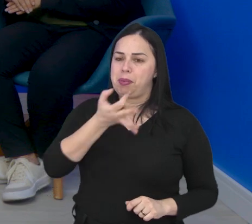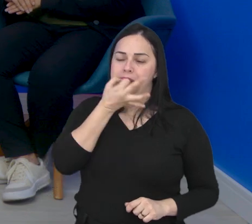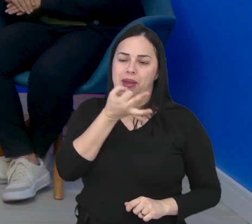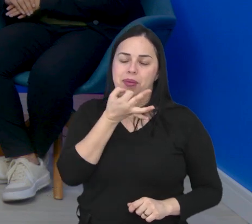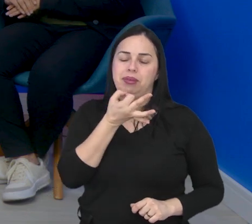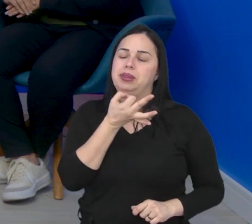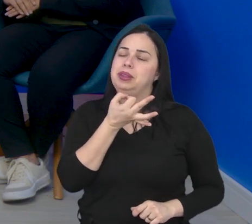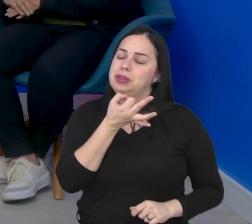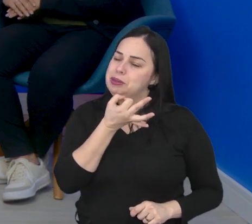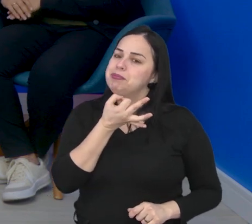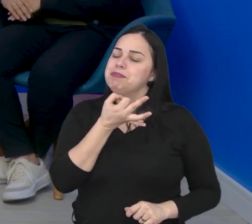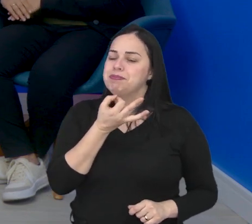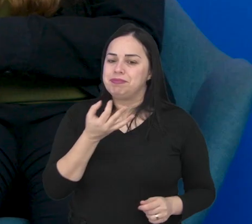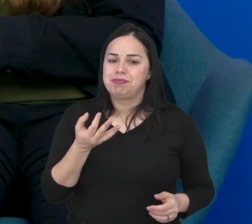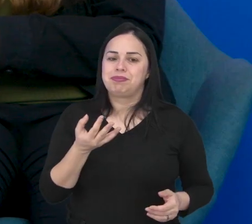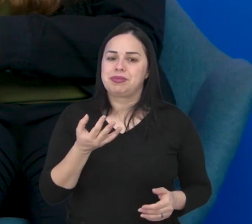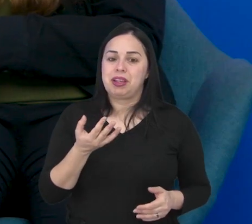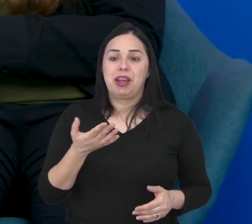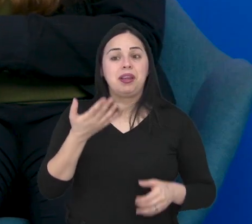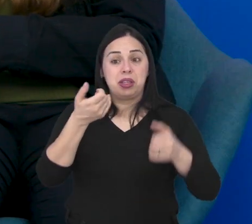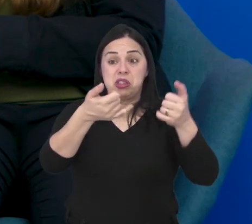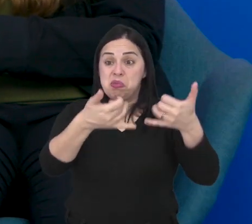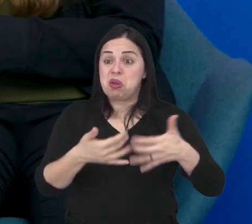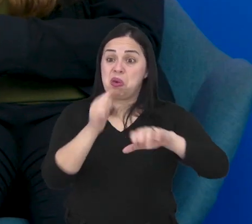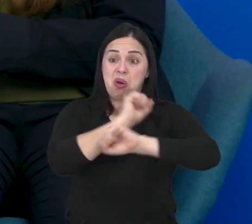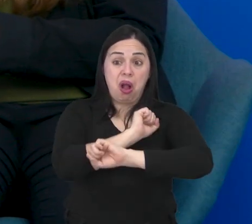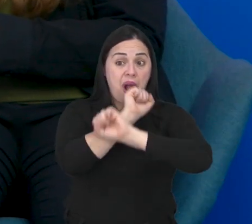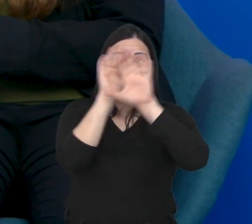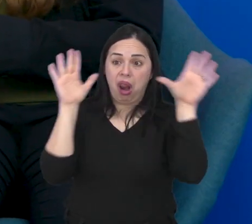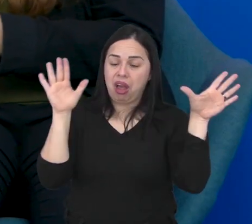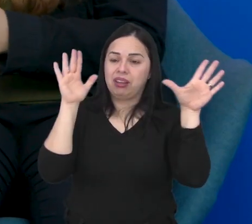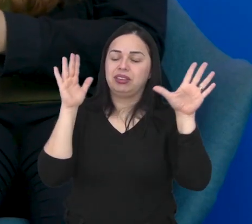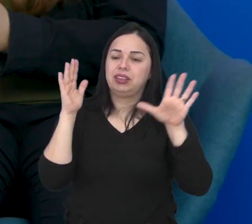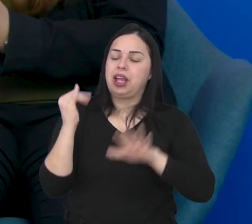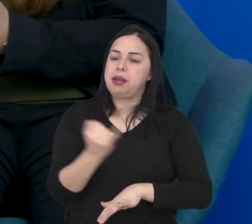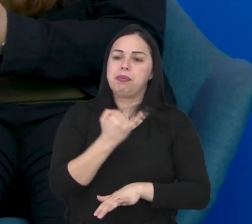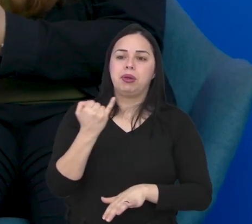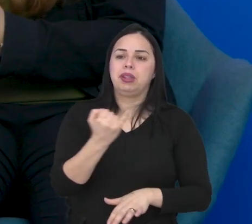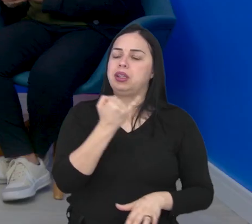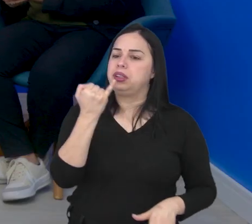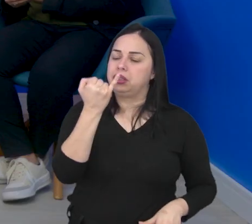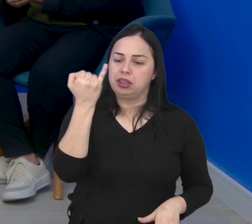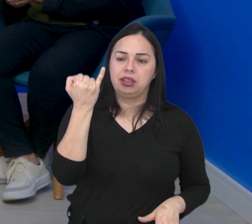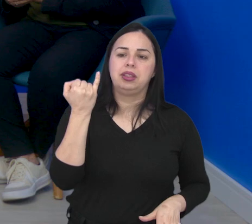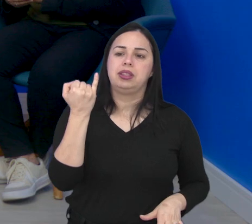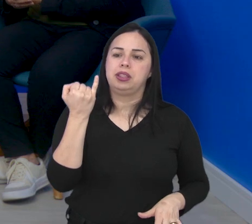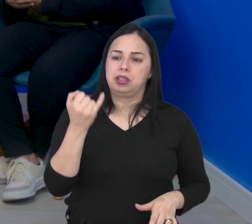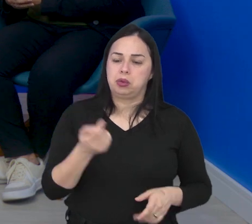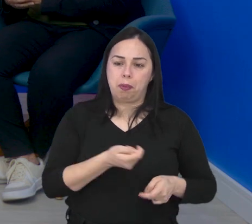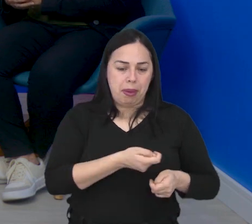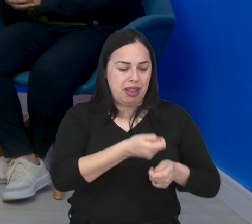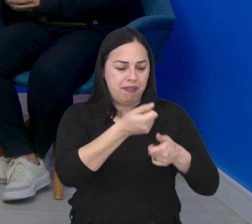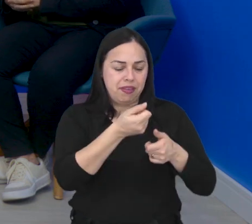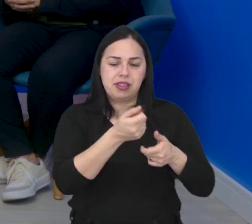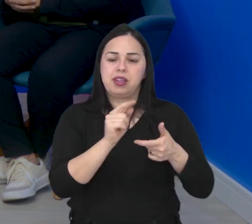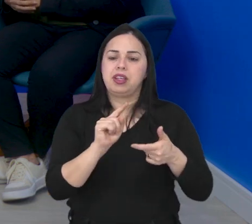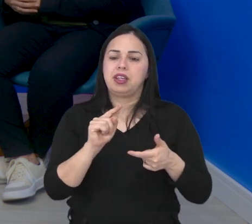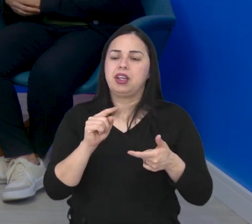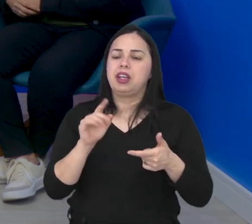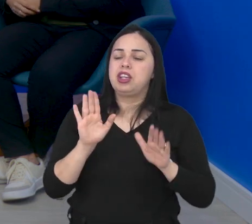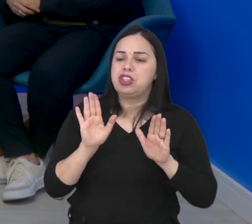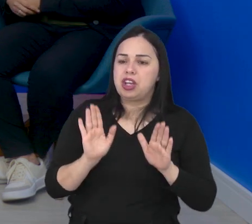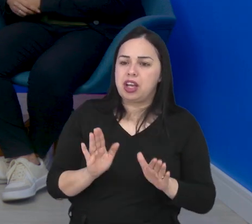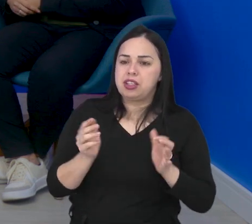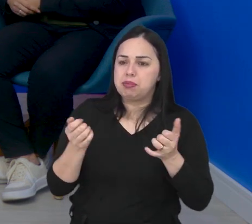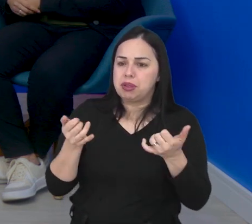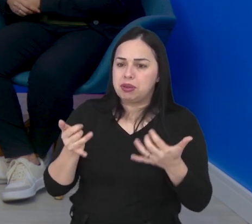acho que foi bastante... Ficou muito claro, né, pra gente, assim, a importância, né, desses benefícios e